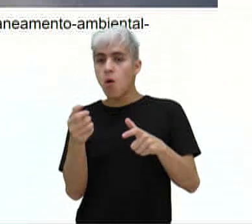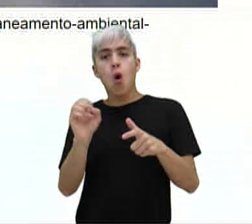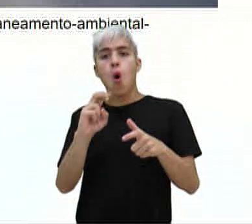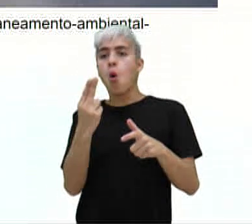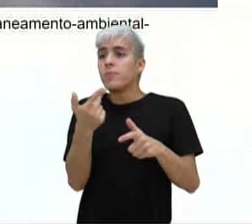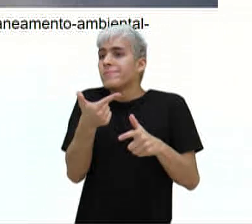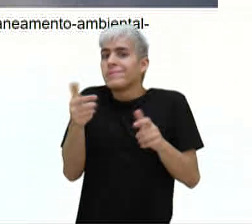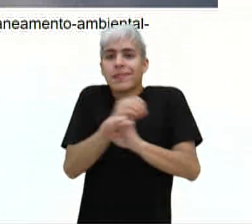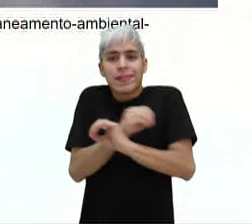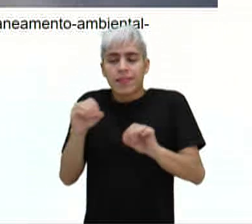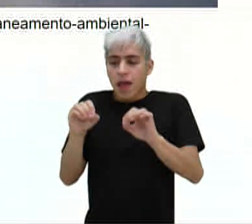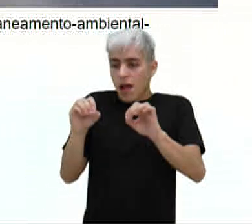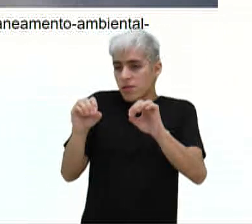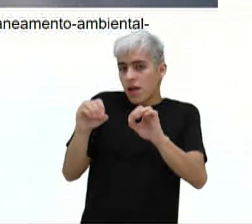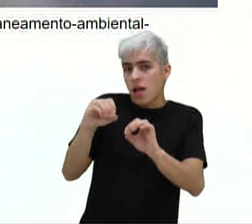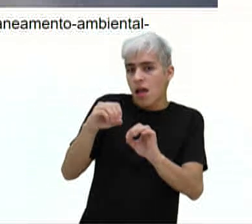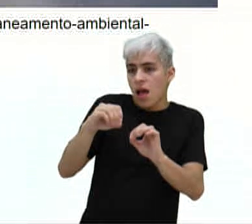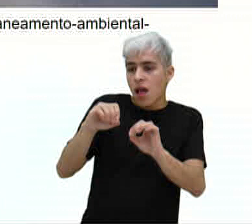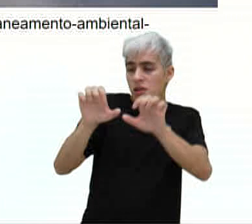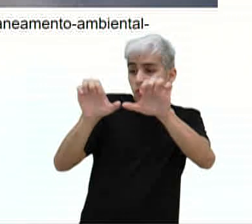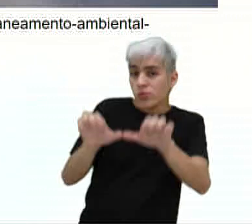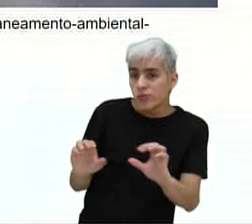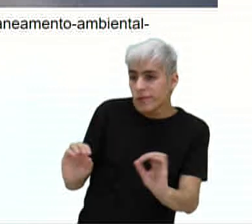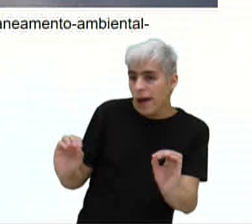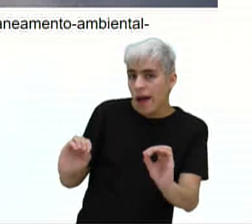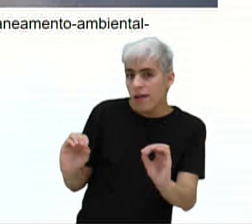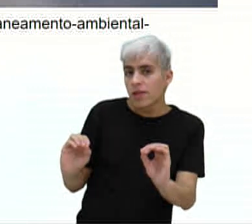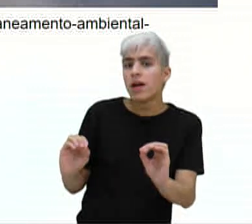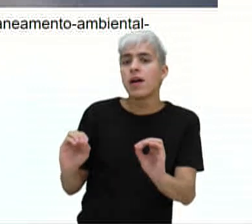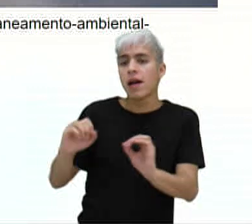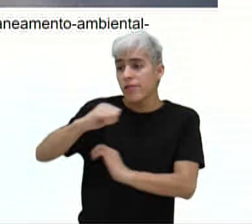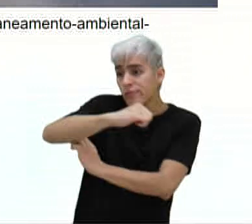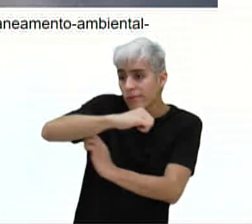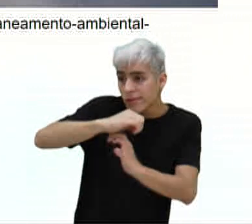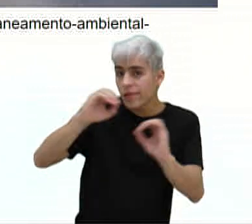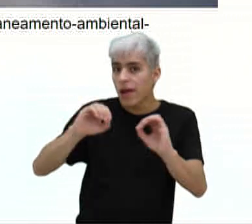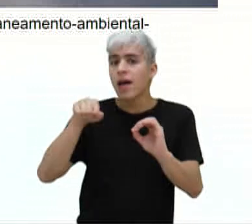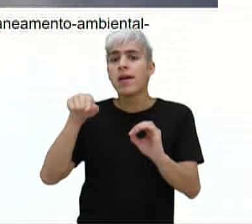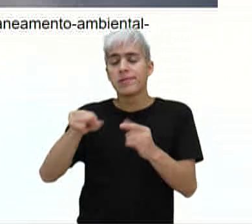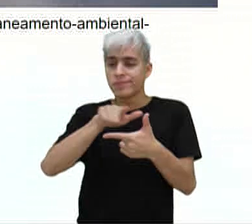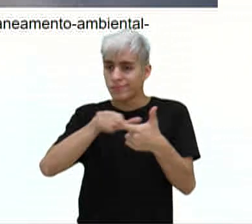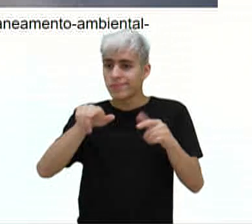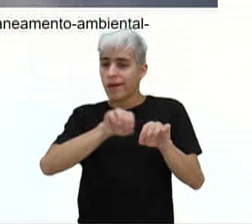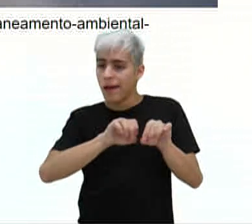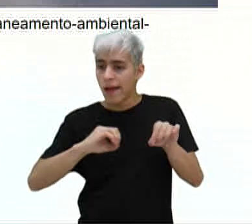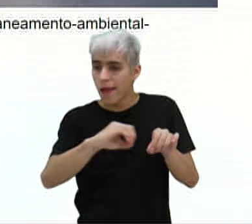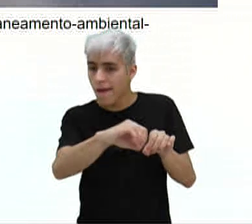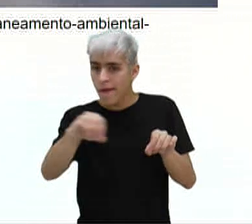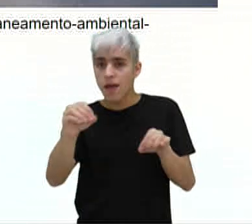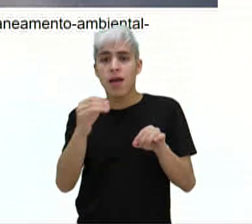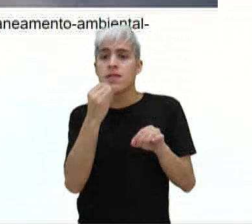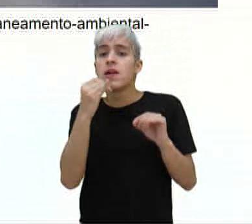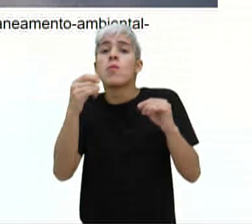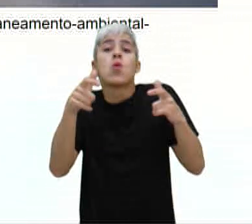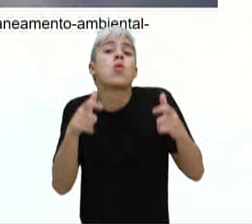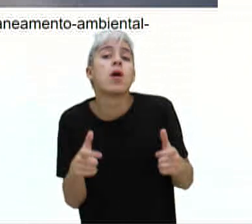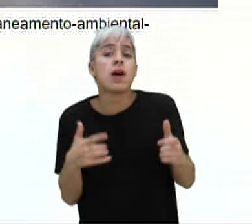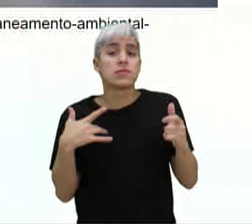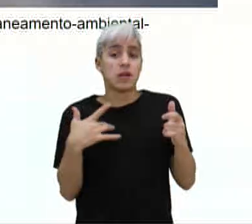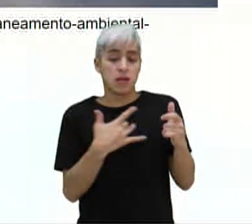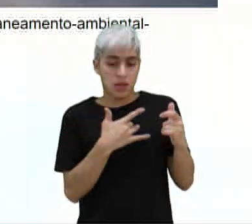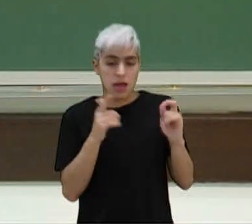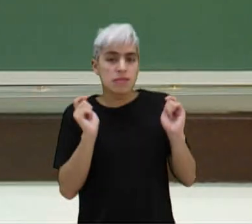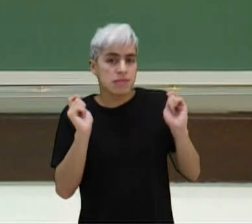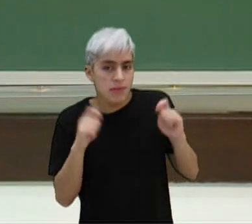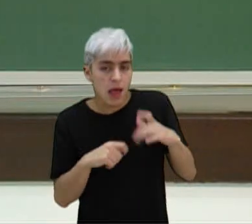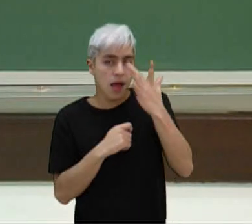nenhuma infraestrutura, são fatores determinantes para os problemas de saneamento. Um ambiente saudável vai